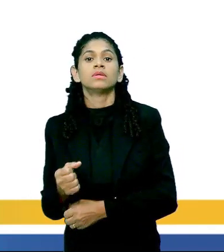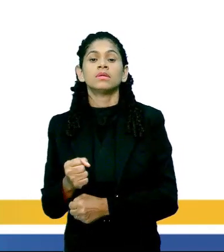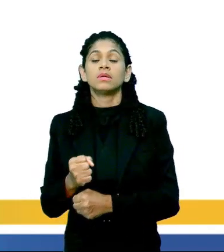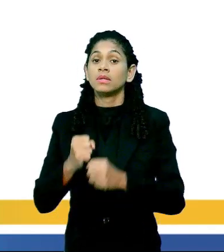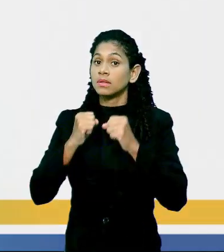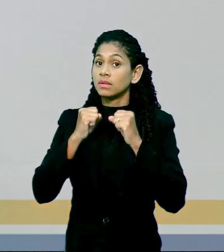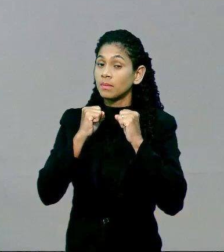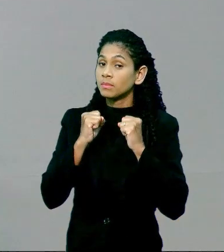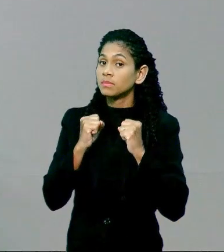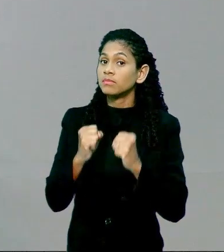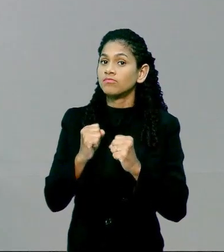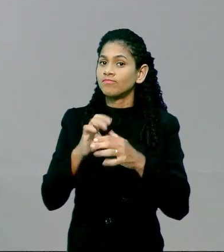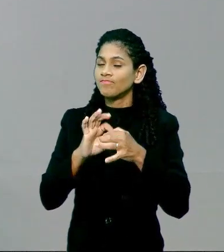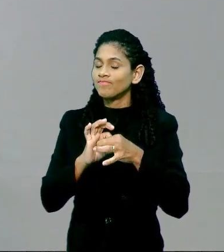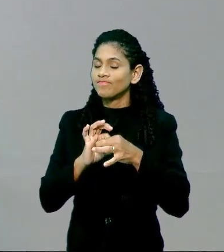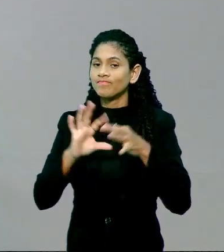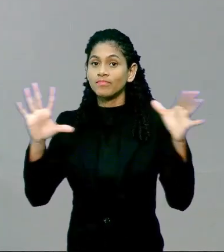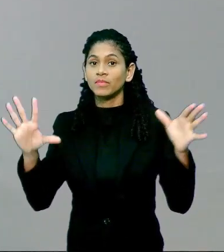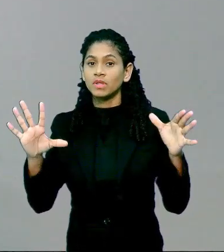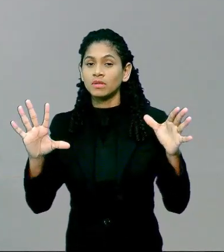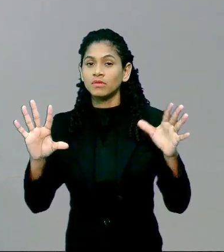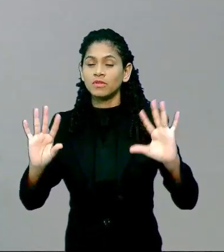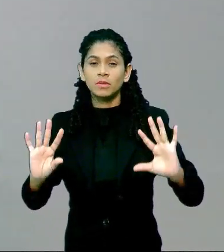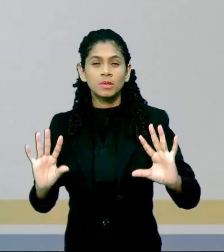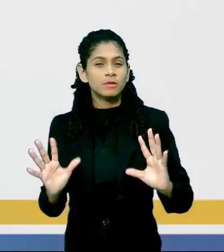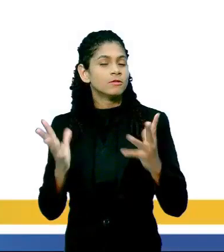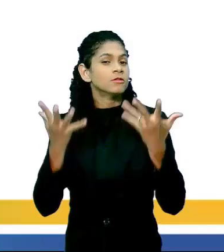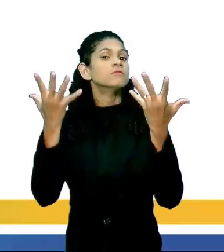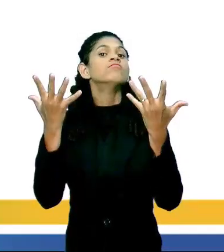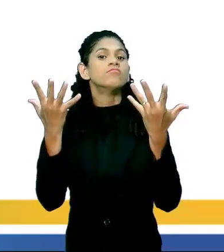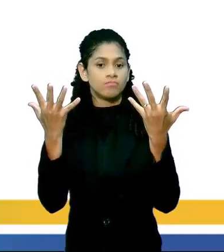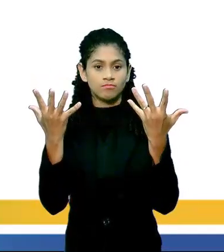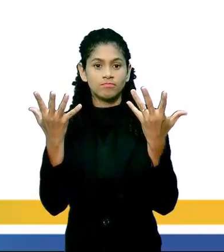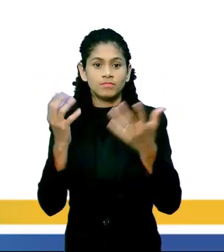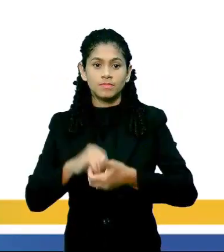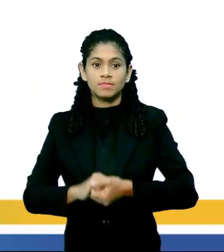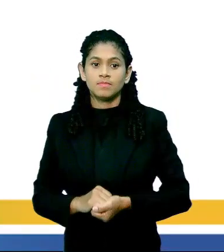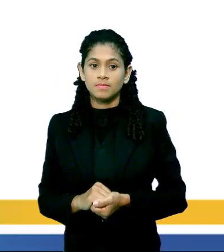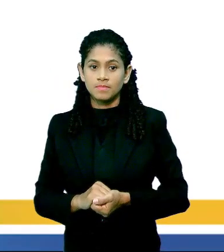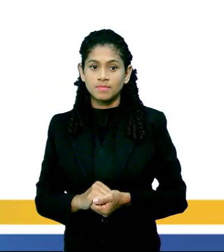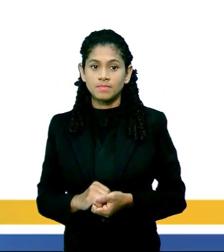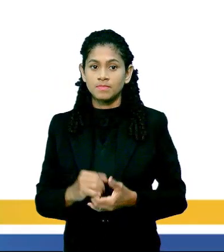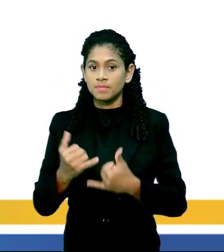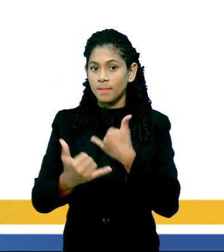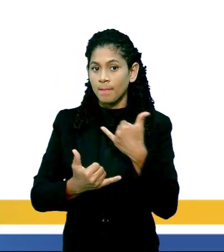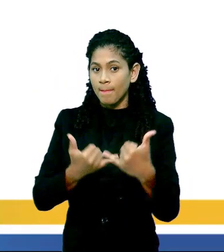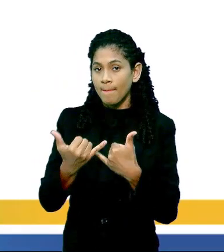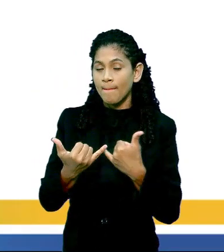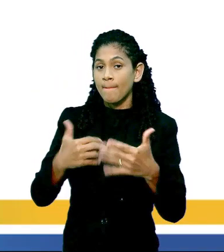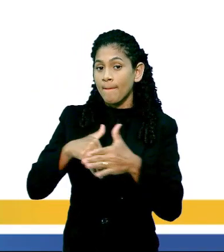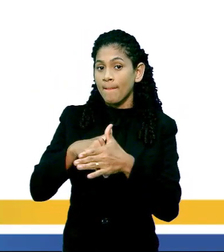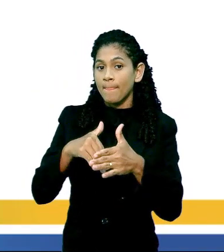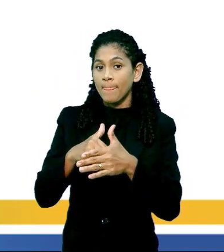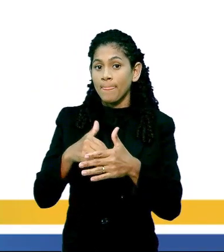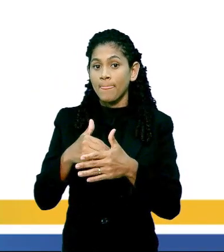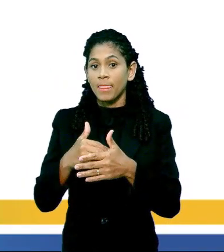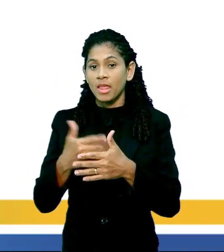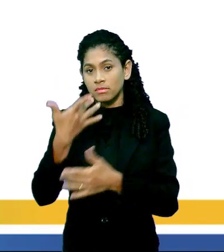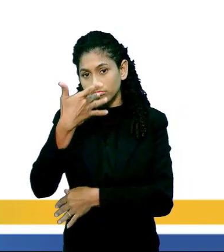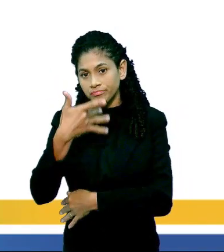divertir. Sim, porém, temos um erro ali. No começo, vamos aqui, ó. As brincadeiras e jogos infantis não têm